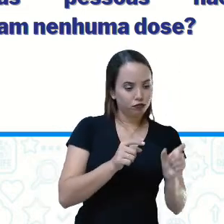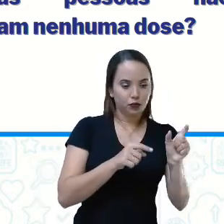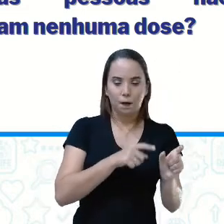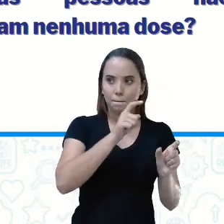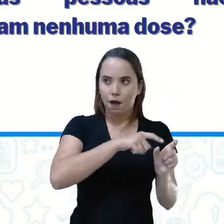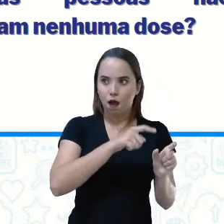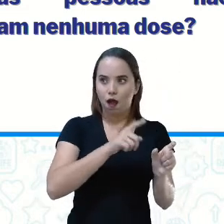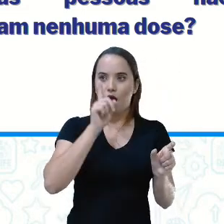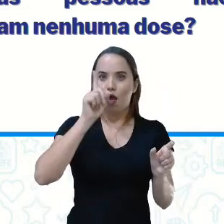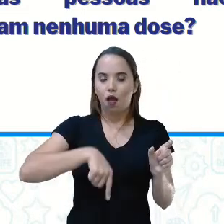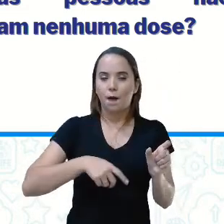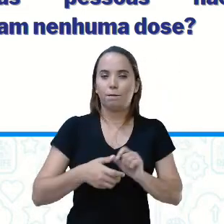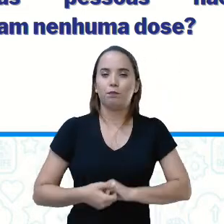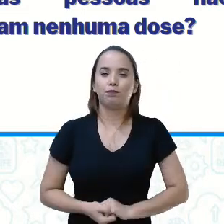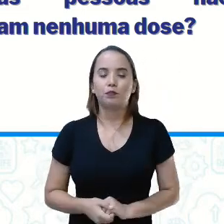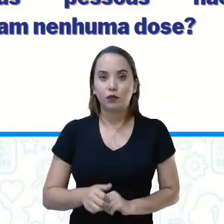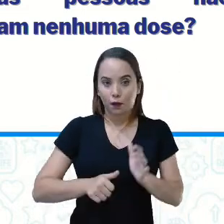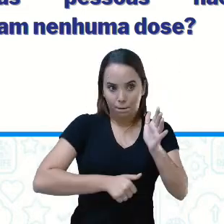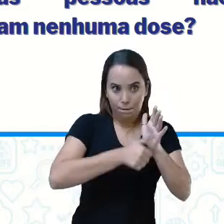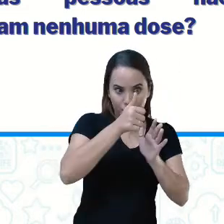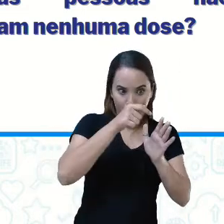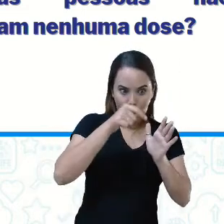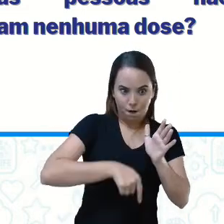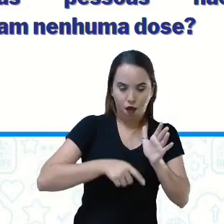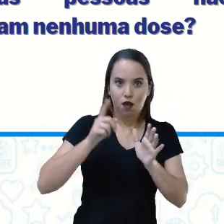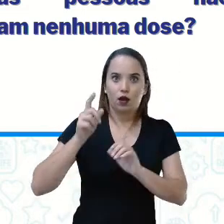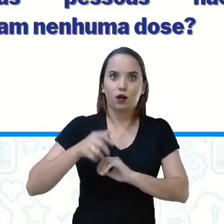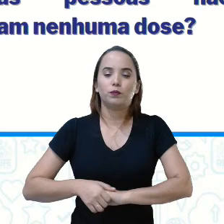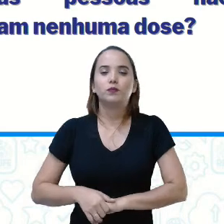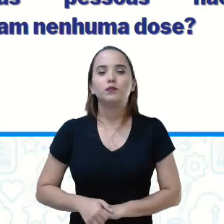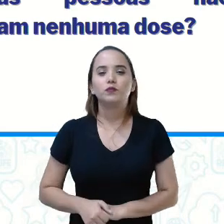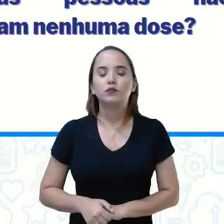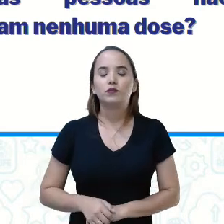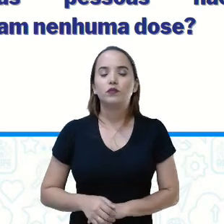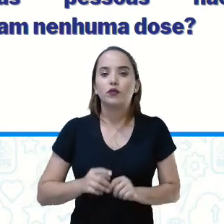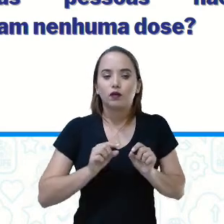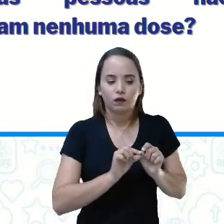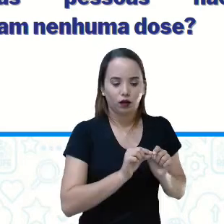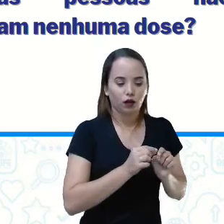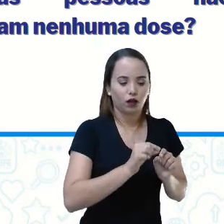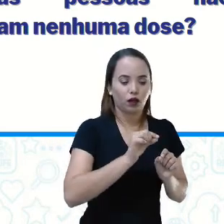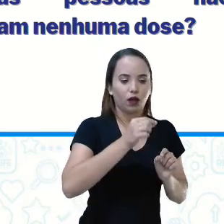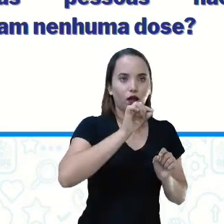subindo a cor. Tá vendo? Tá ali mudando e para no 10.